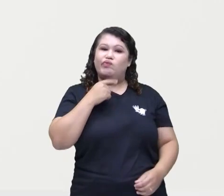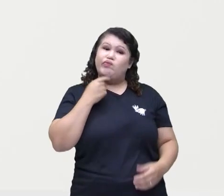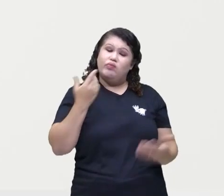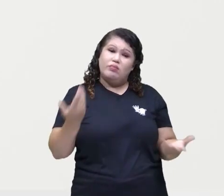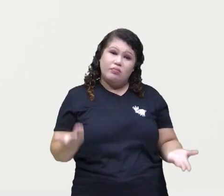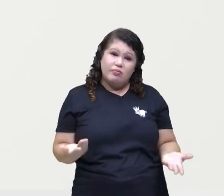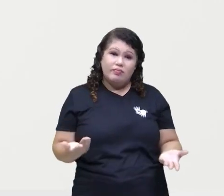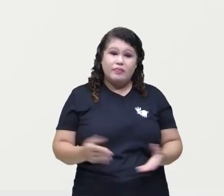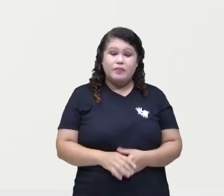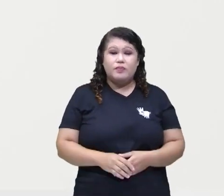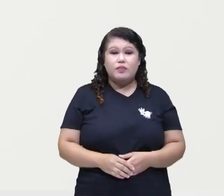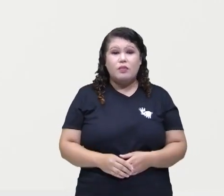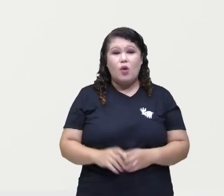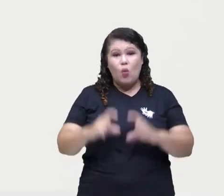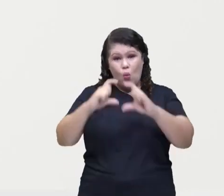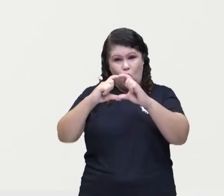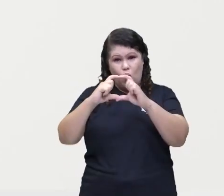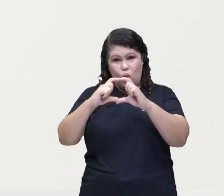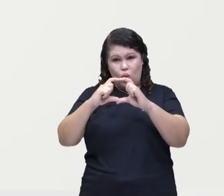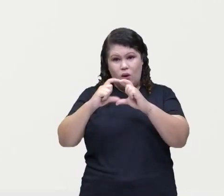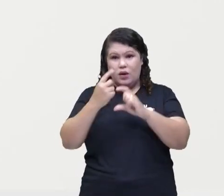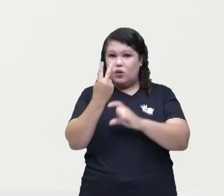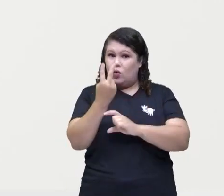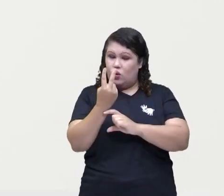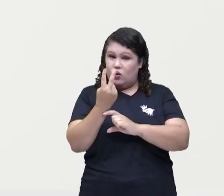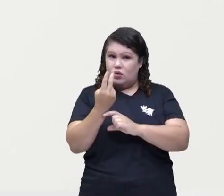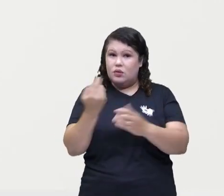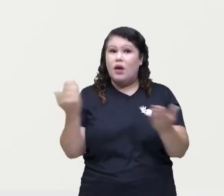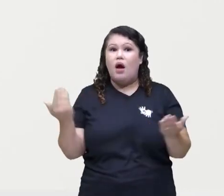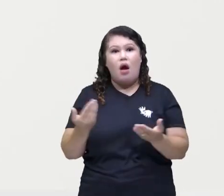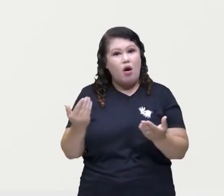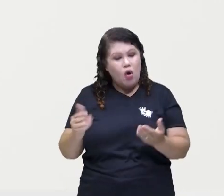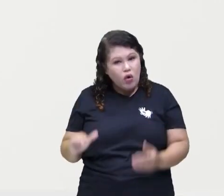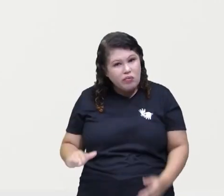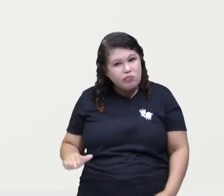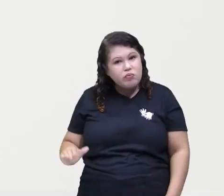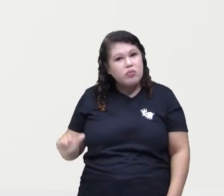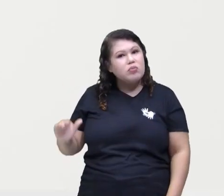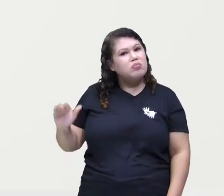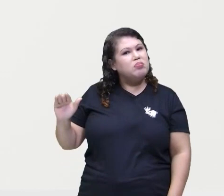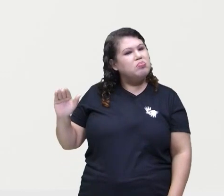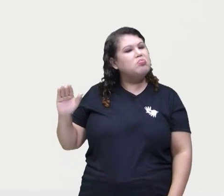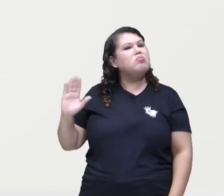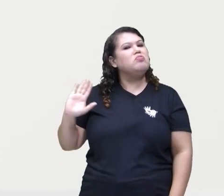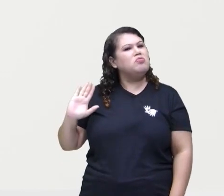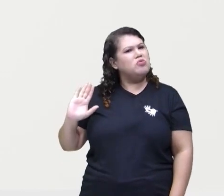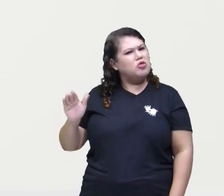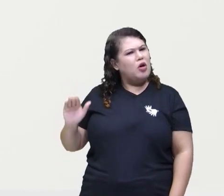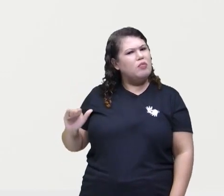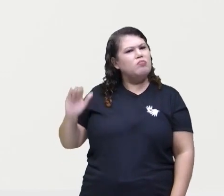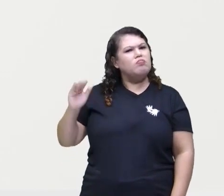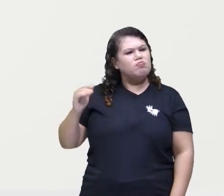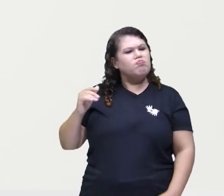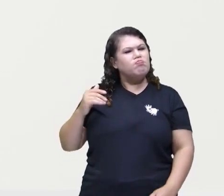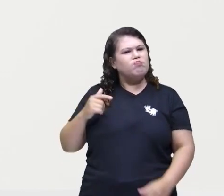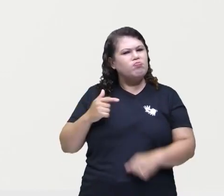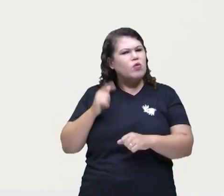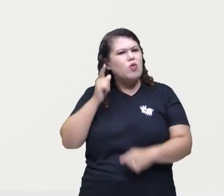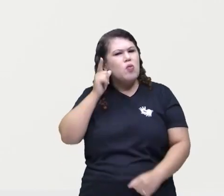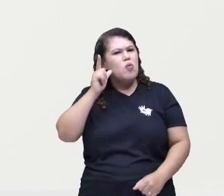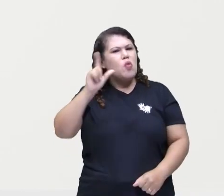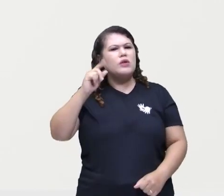agora, o que ela está fazendo? Agora, ela está conseguindo escovar os dentes sozinha, porque